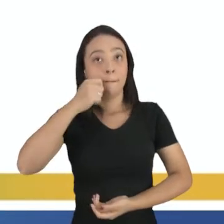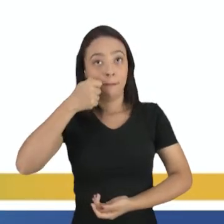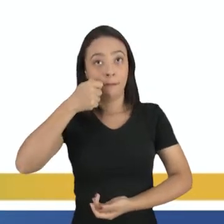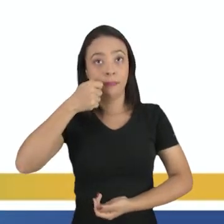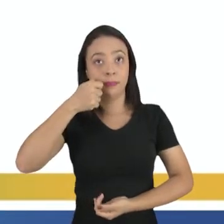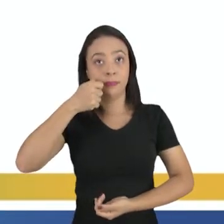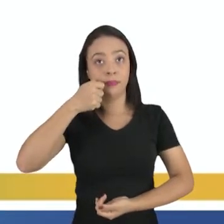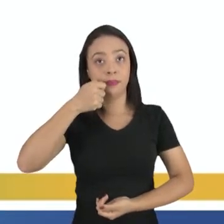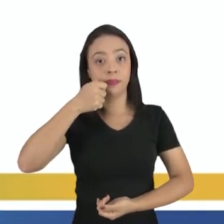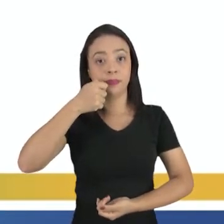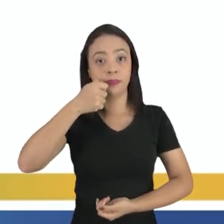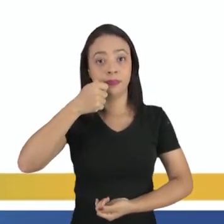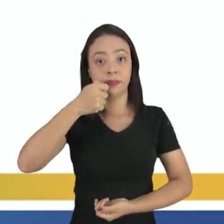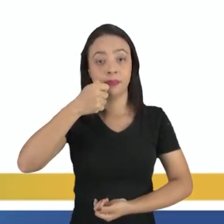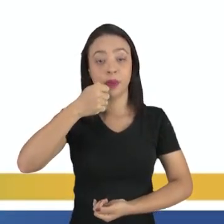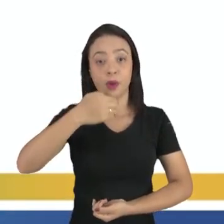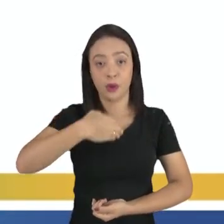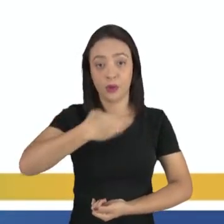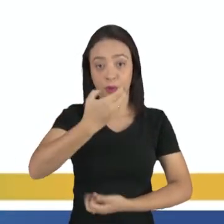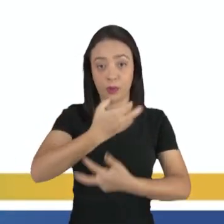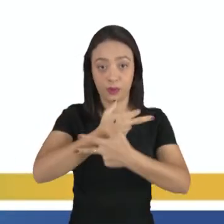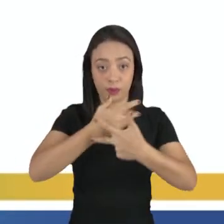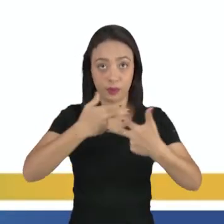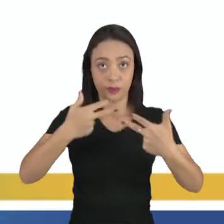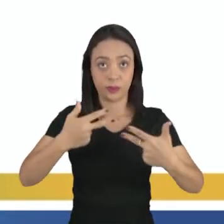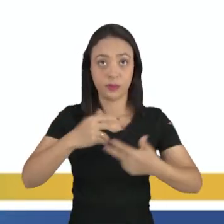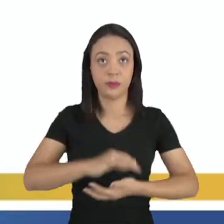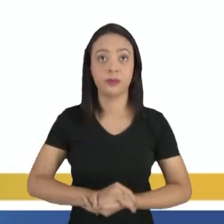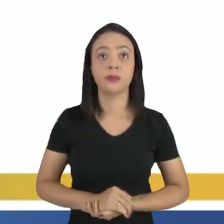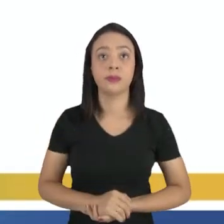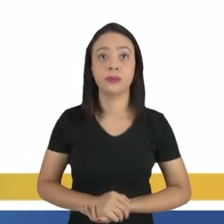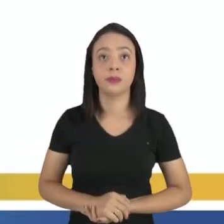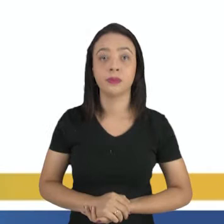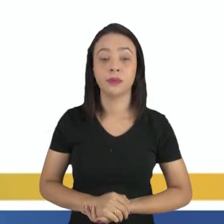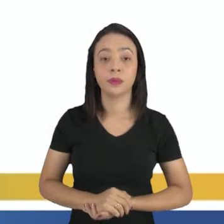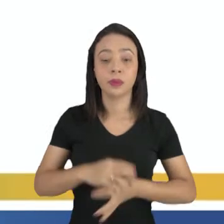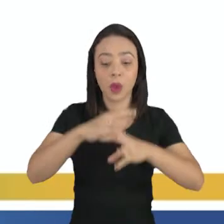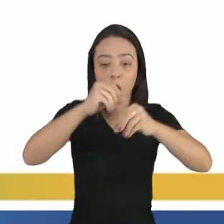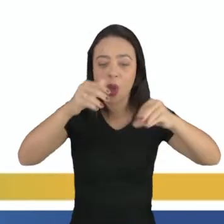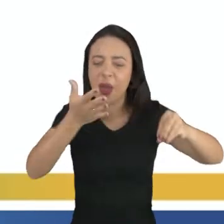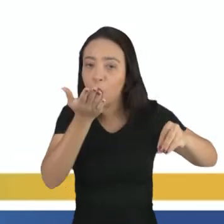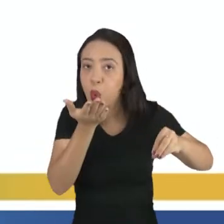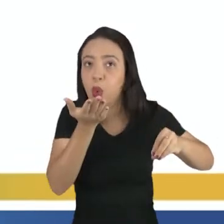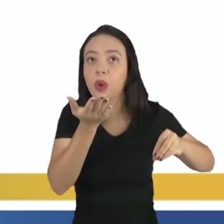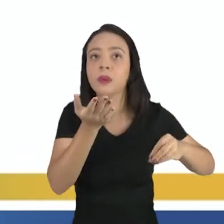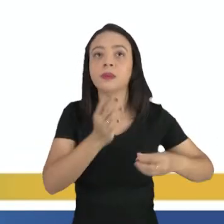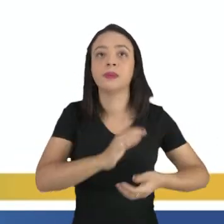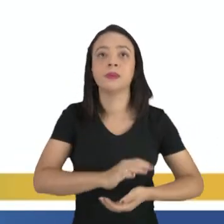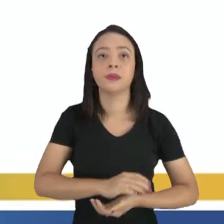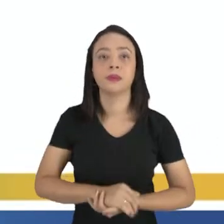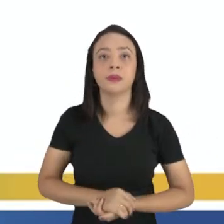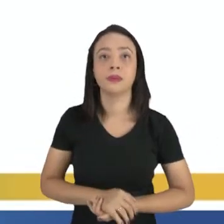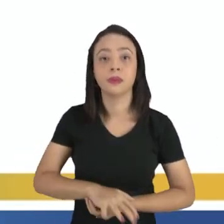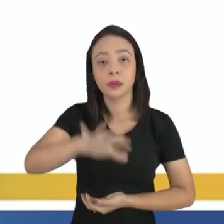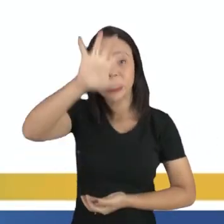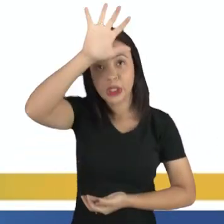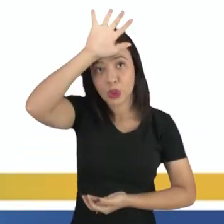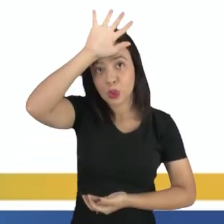bread, pão, fruit, fruta, flour, farinha,